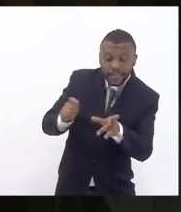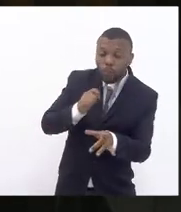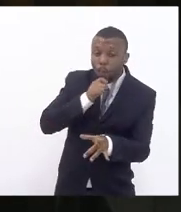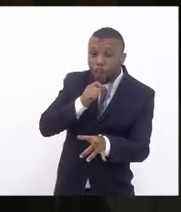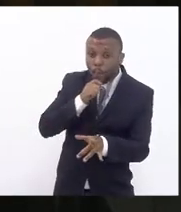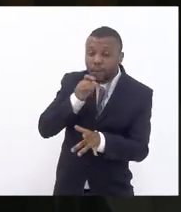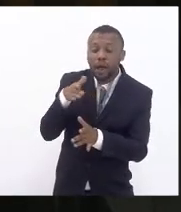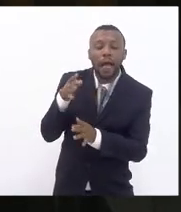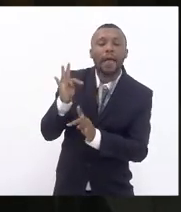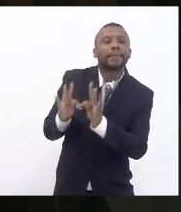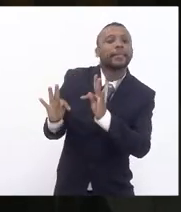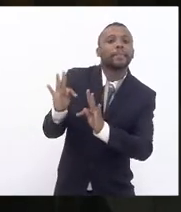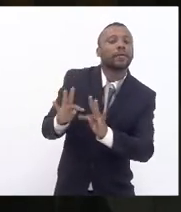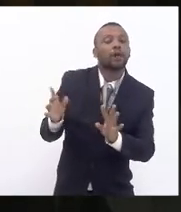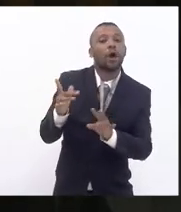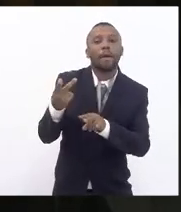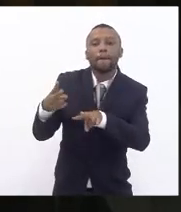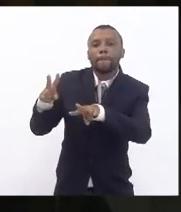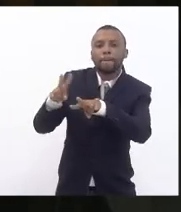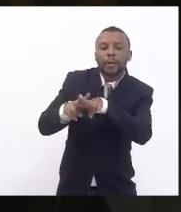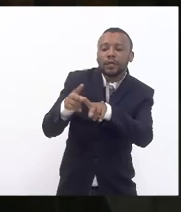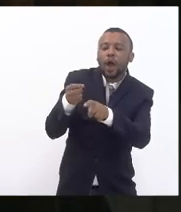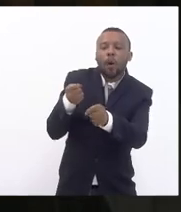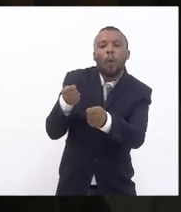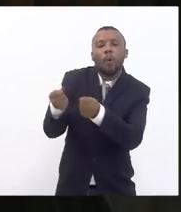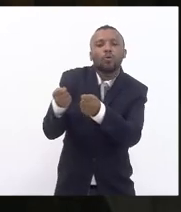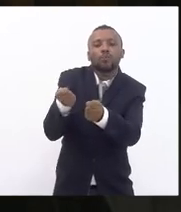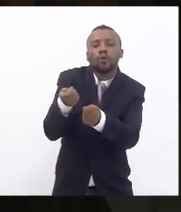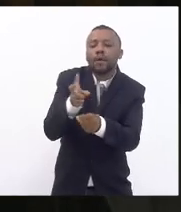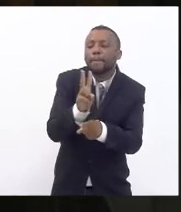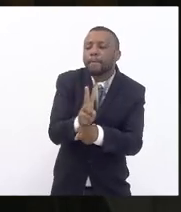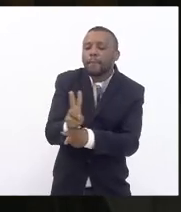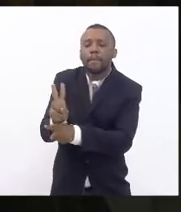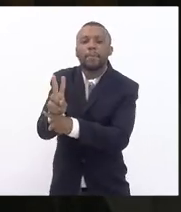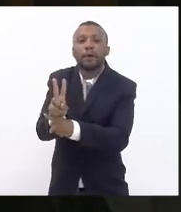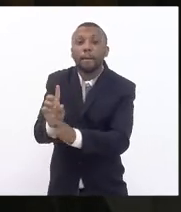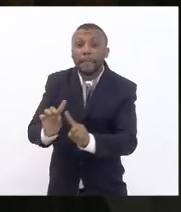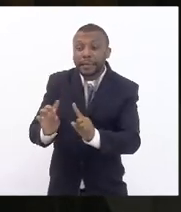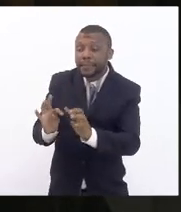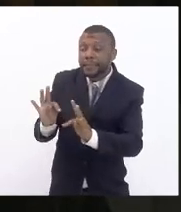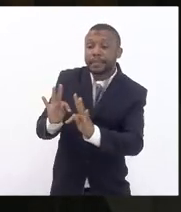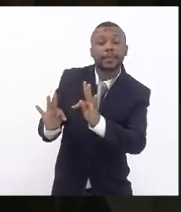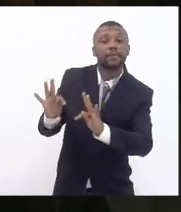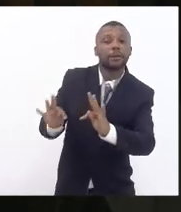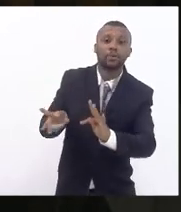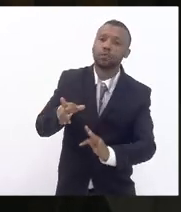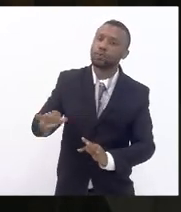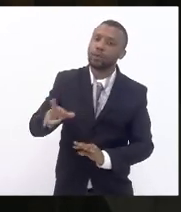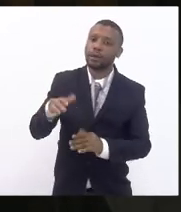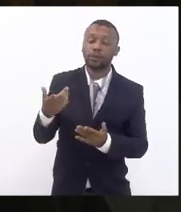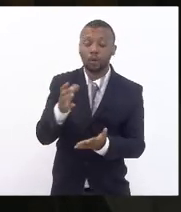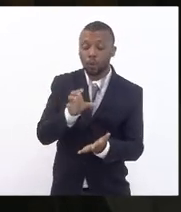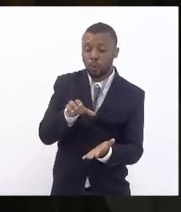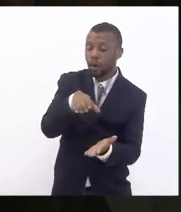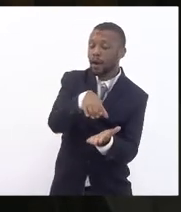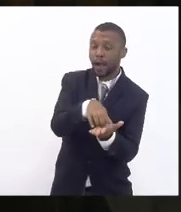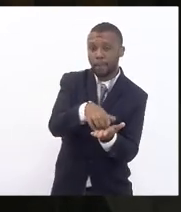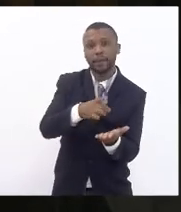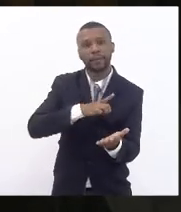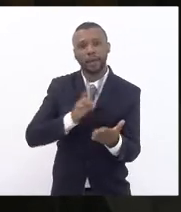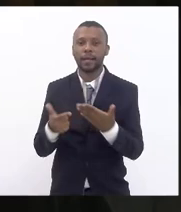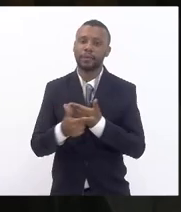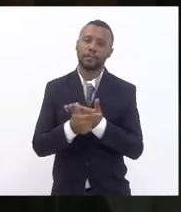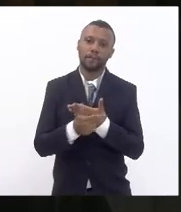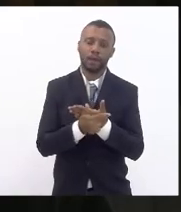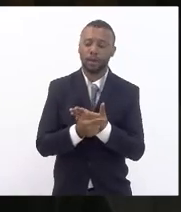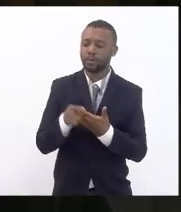liberdade, é controle, é contenção, mas não é tratamento. Então, os CAPS, eles cumprem esse papel. Esse CAPS da Rocinha,